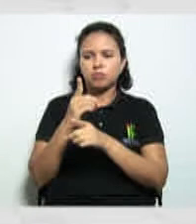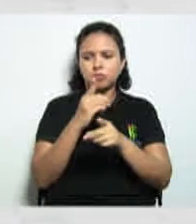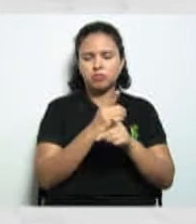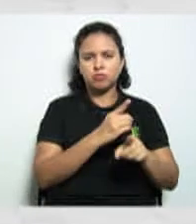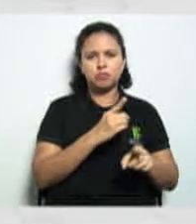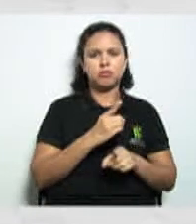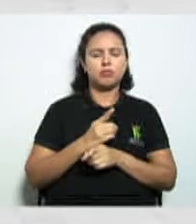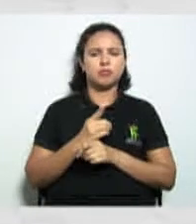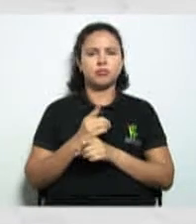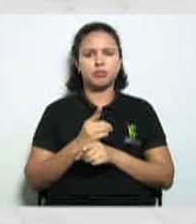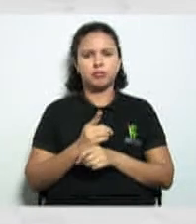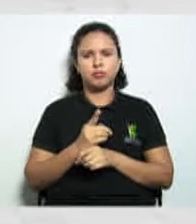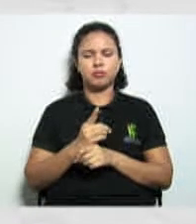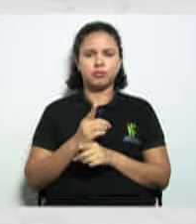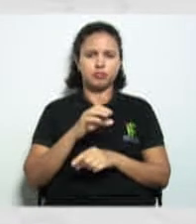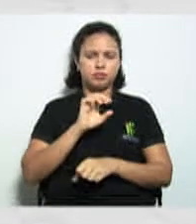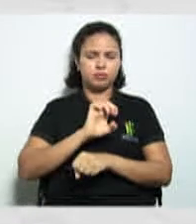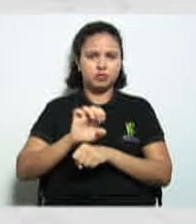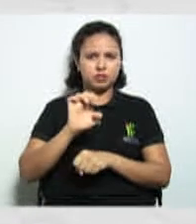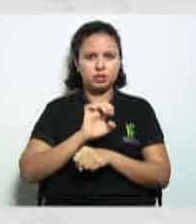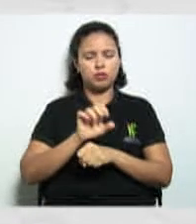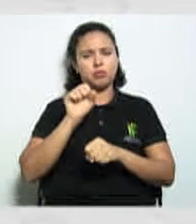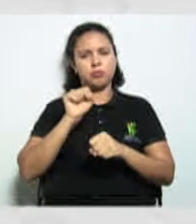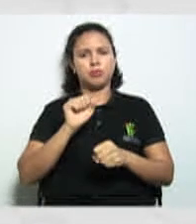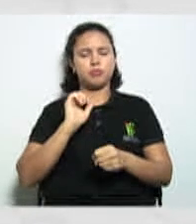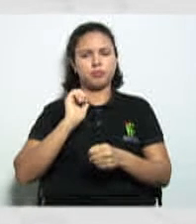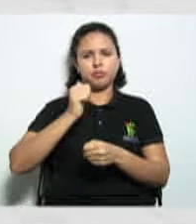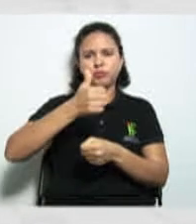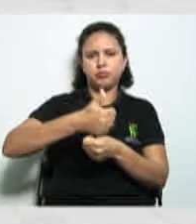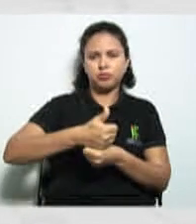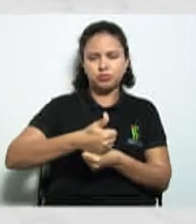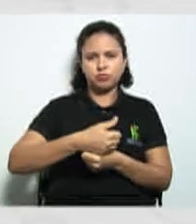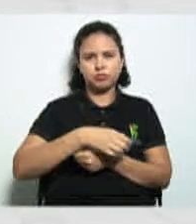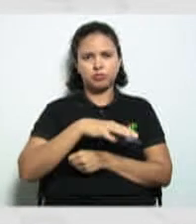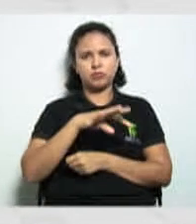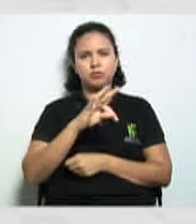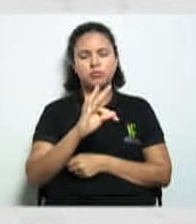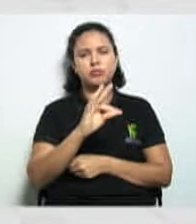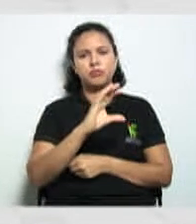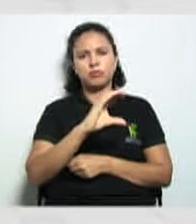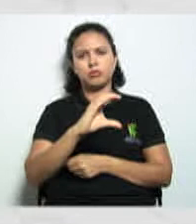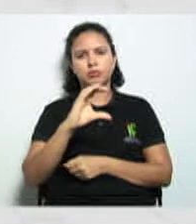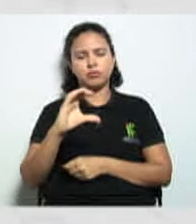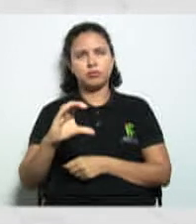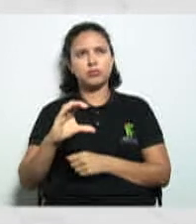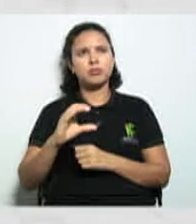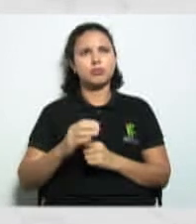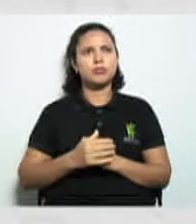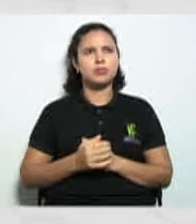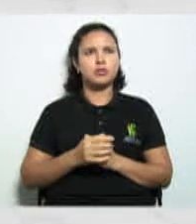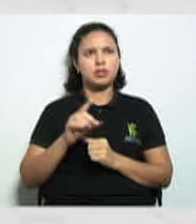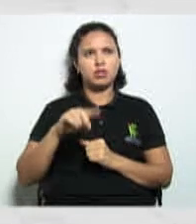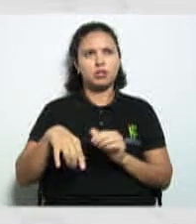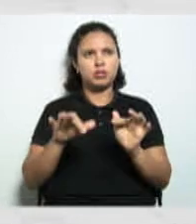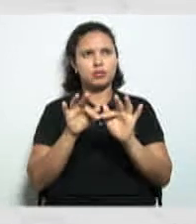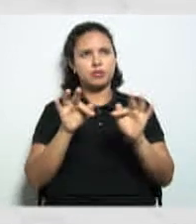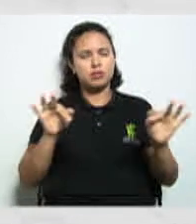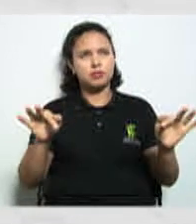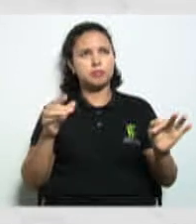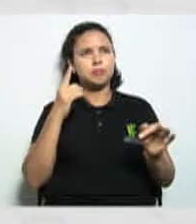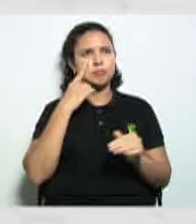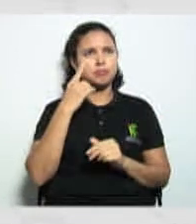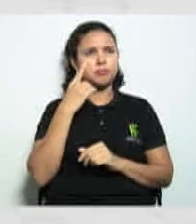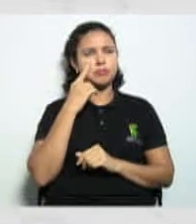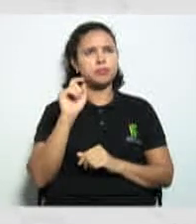ser substituído por um TCC. Essas daí são as nossas afirmativas. Nós temos,